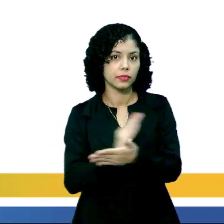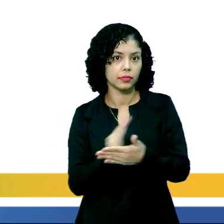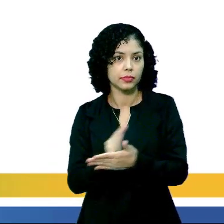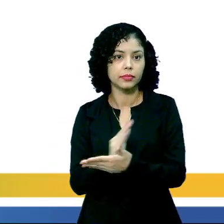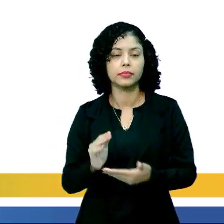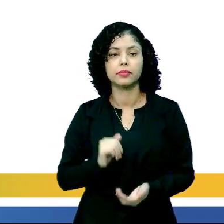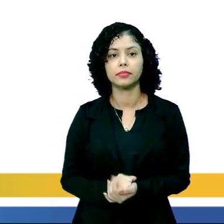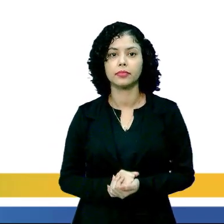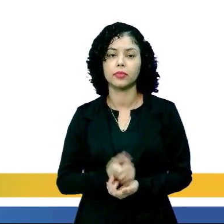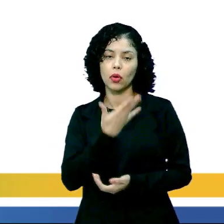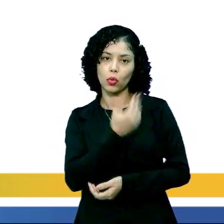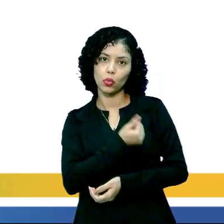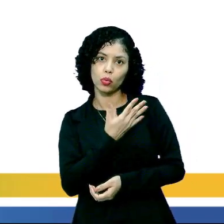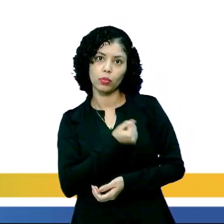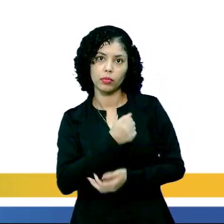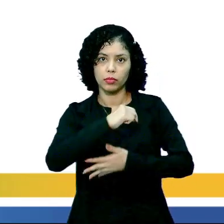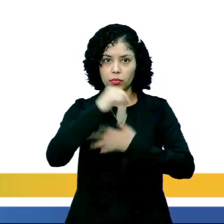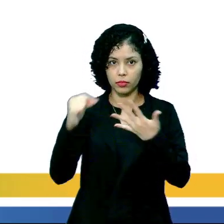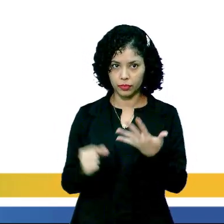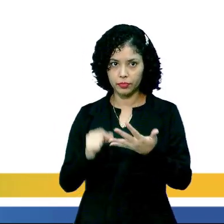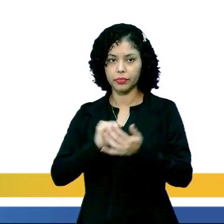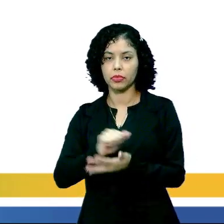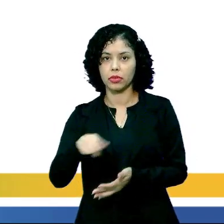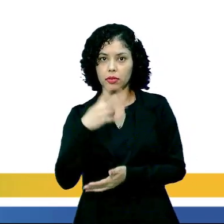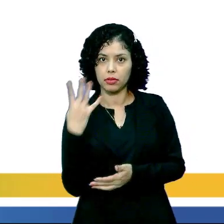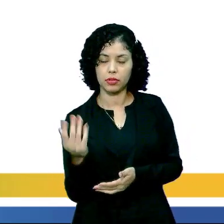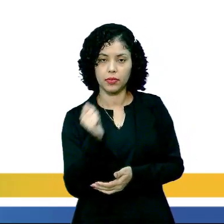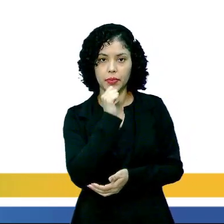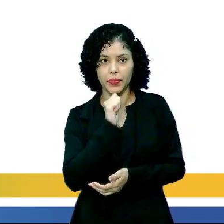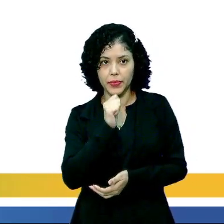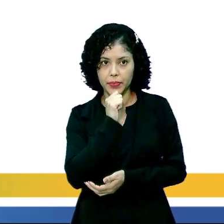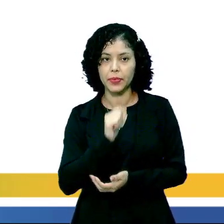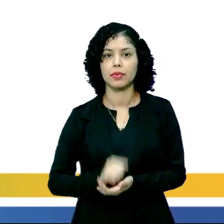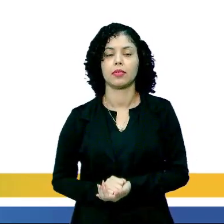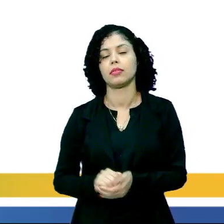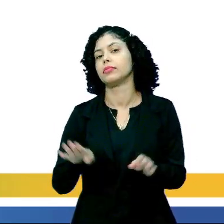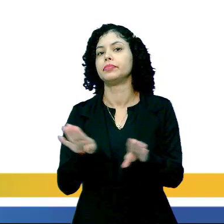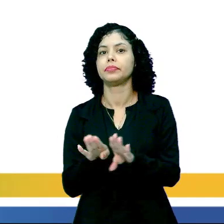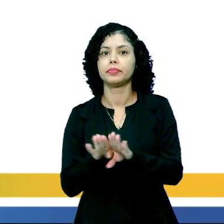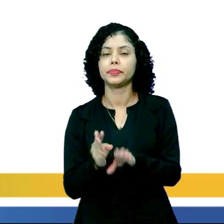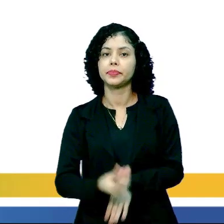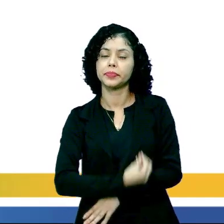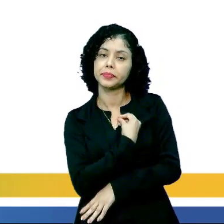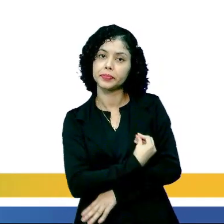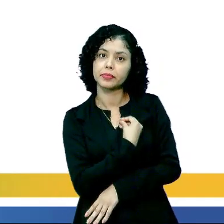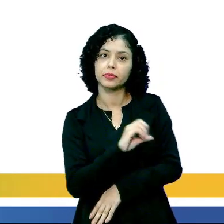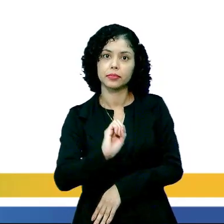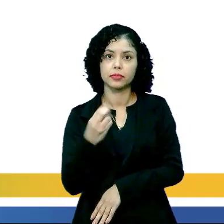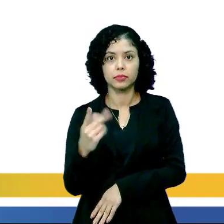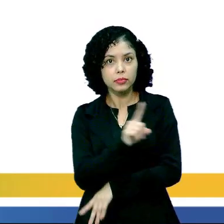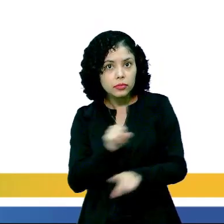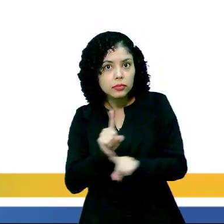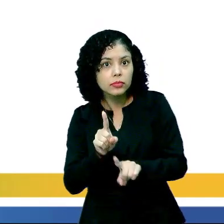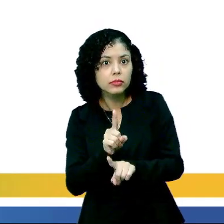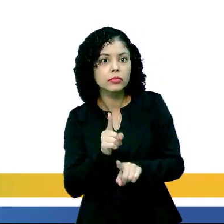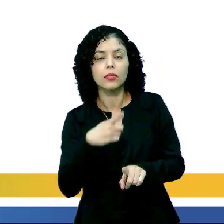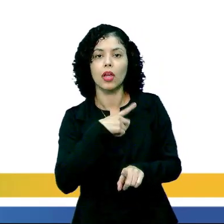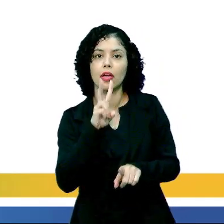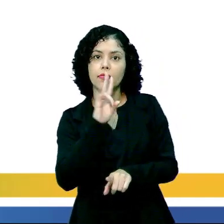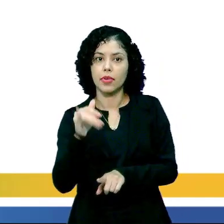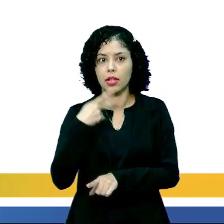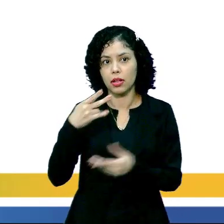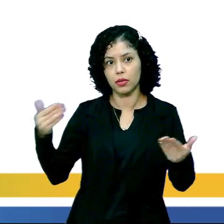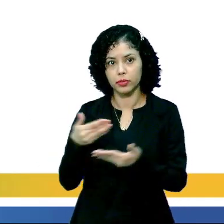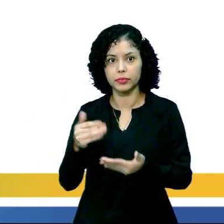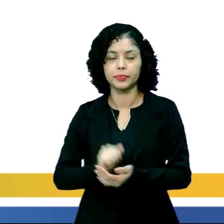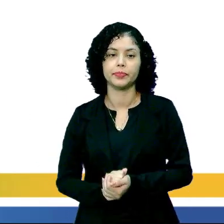em relação ao número dia elementos em relação a quantidade de hidrogênios em relação da presença ou não de oxigênio que é o que nós